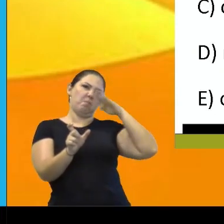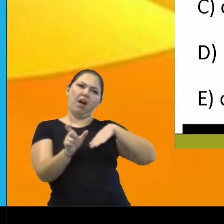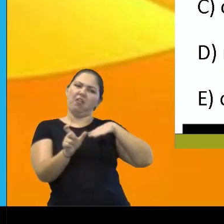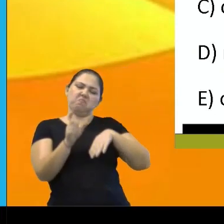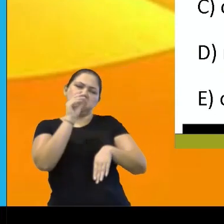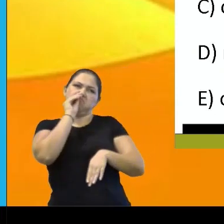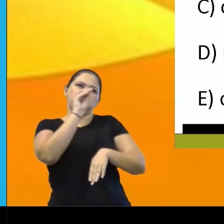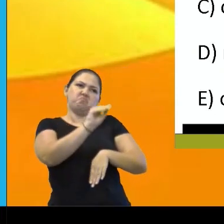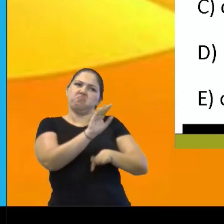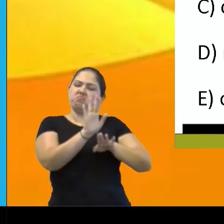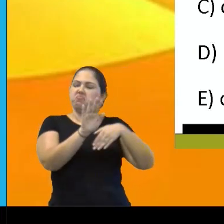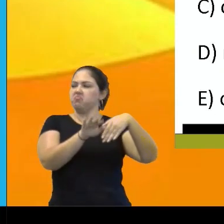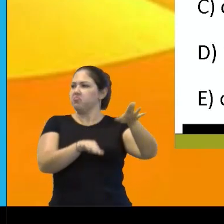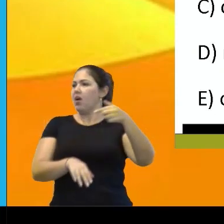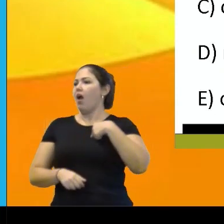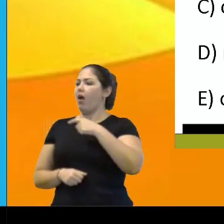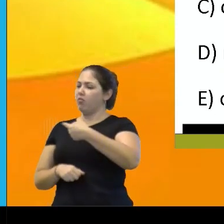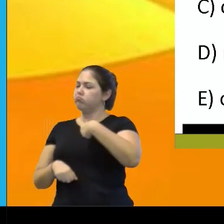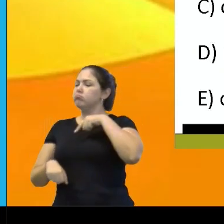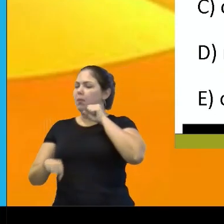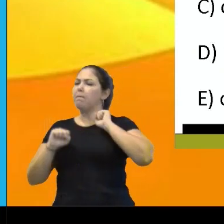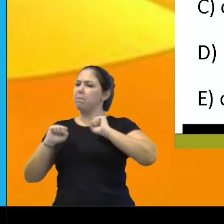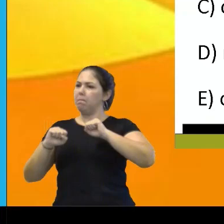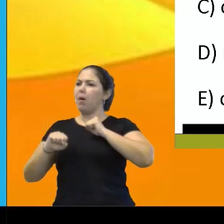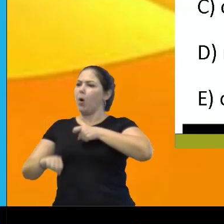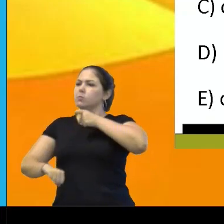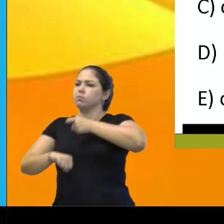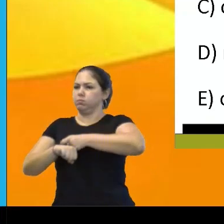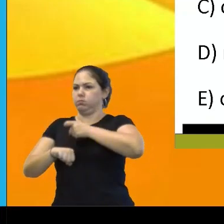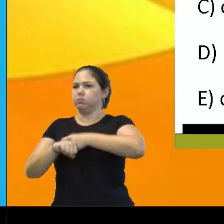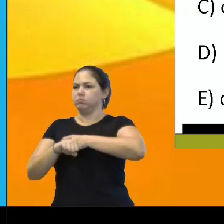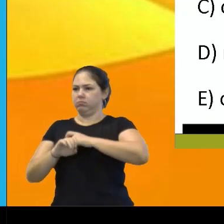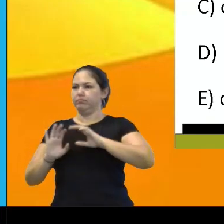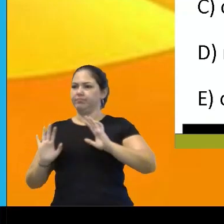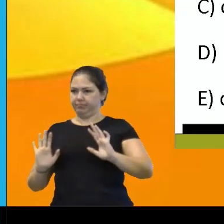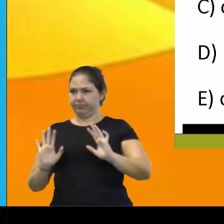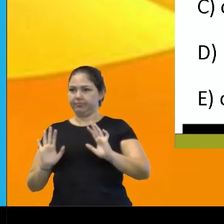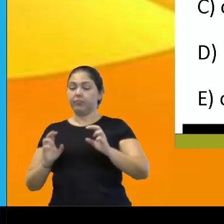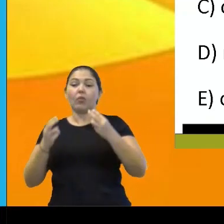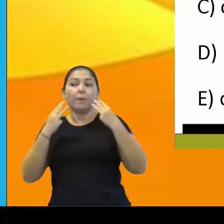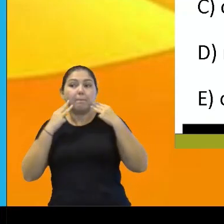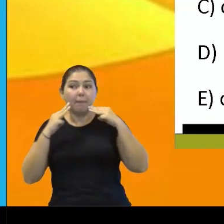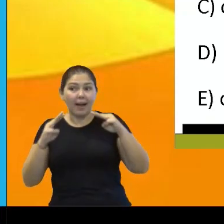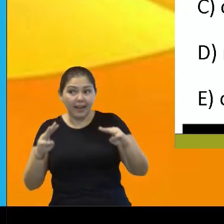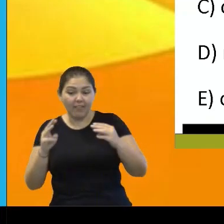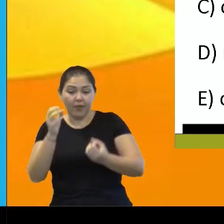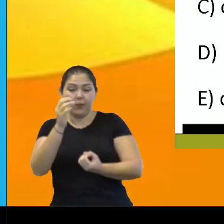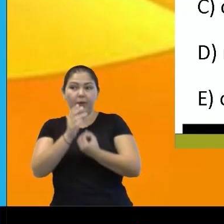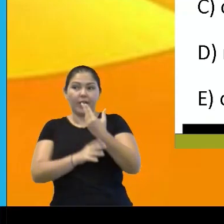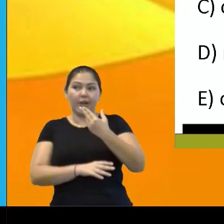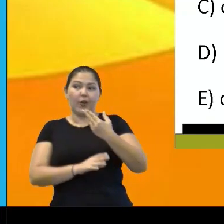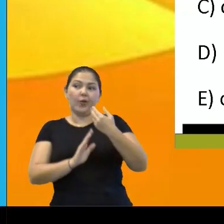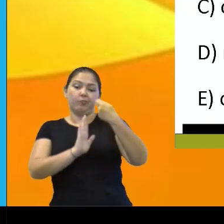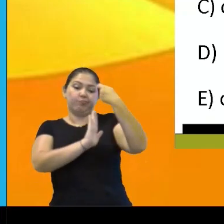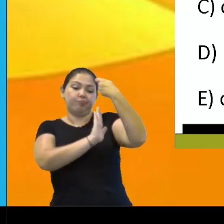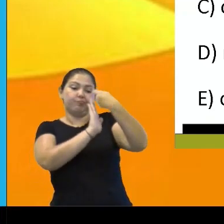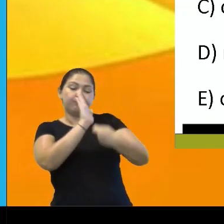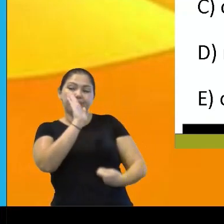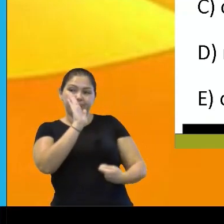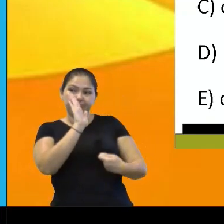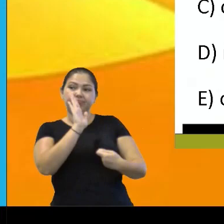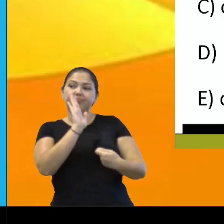roubo. No século XVI, Maquiavel escreveu O Príncipe, reflexão sobre